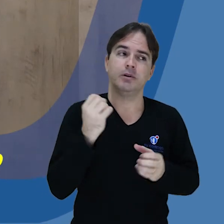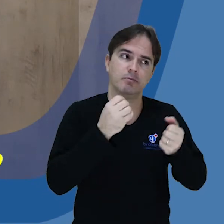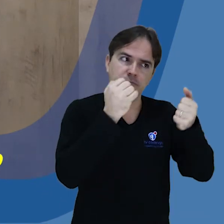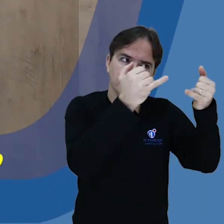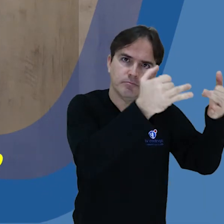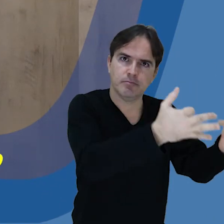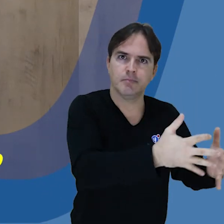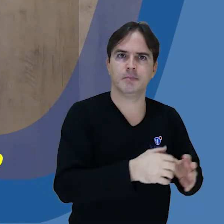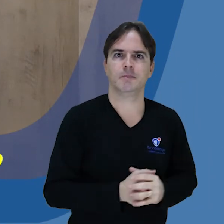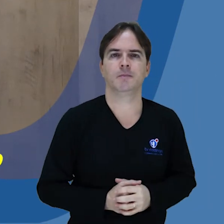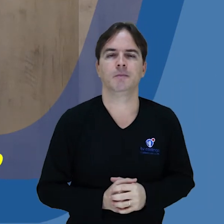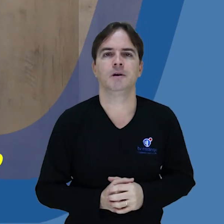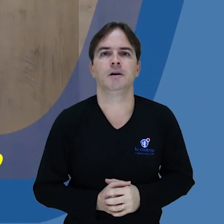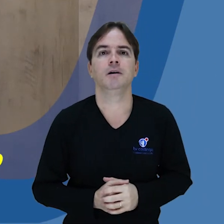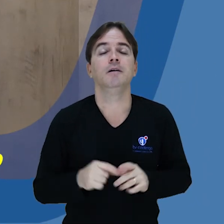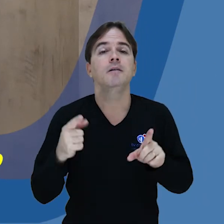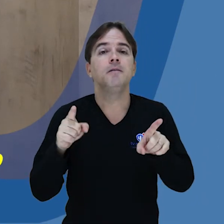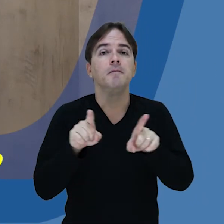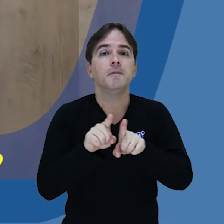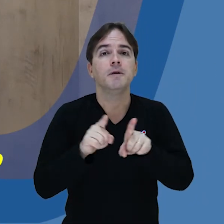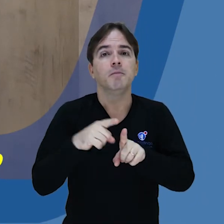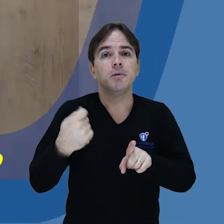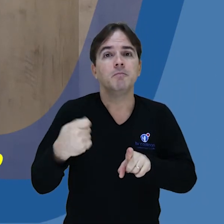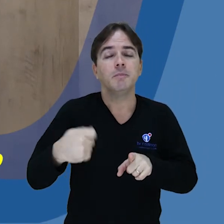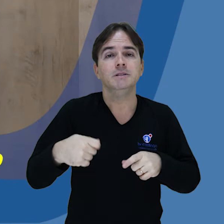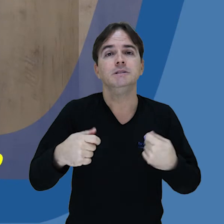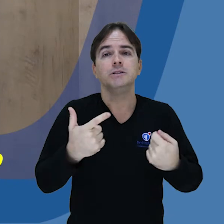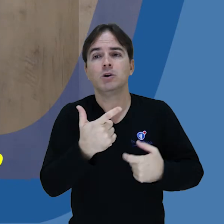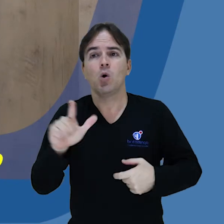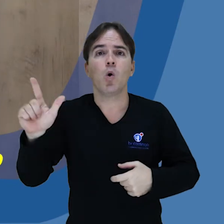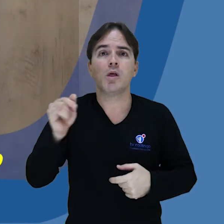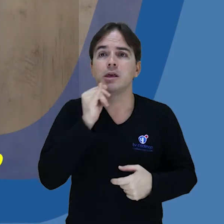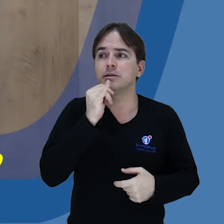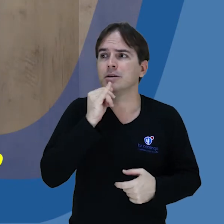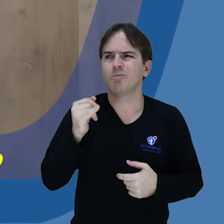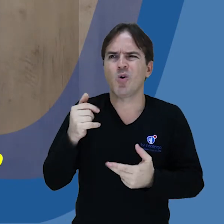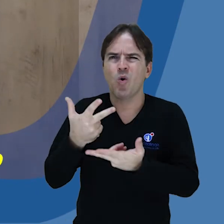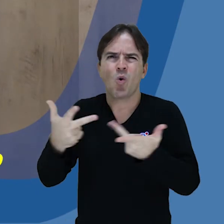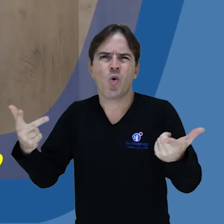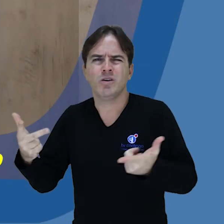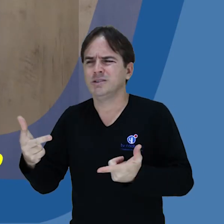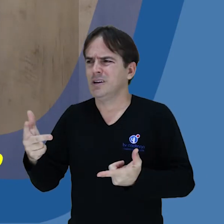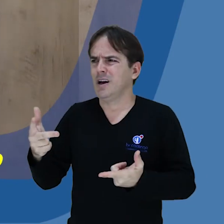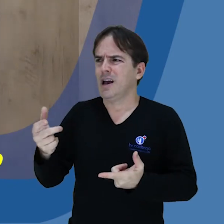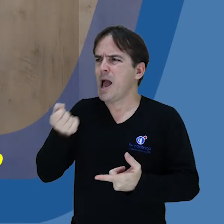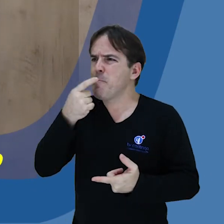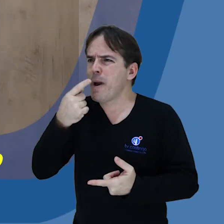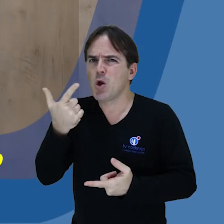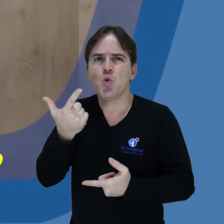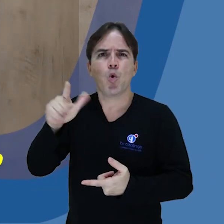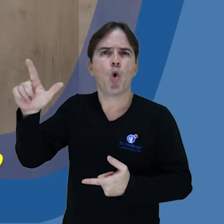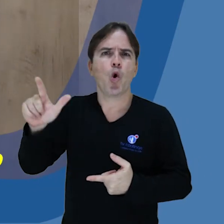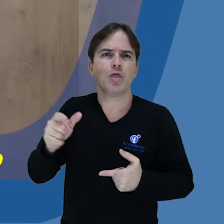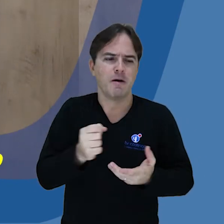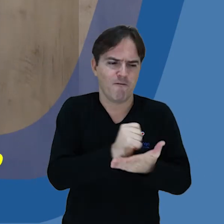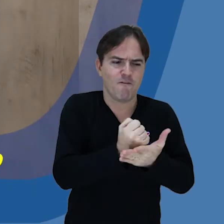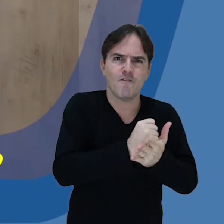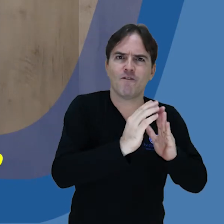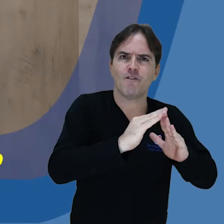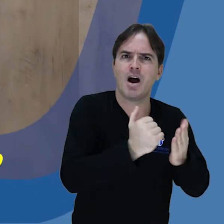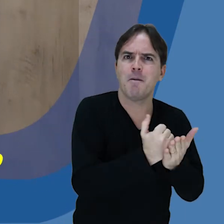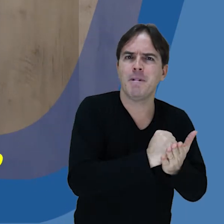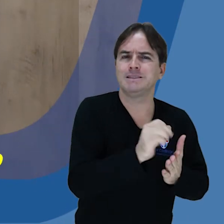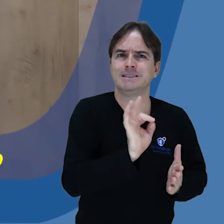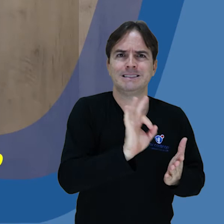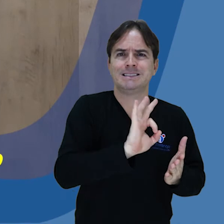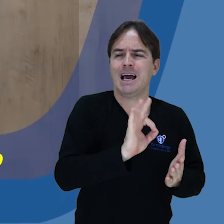estar buscando outras medidas que a gente costuma dizer não farmacológicas, né? Outros tipos de remédios, digamos assim. O principal hoje em dia, de